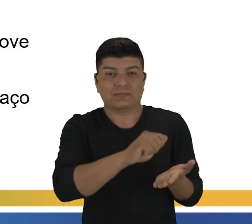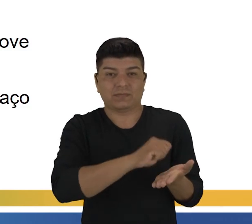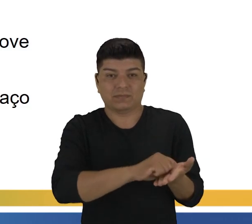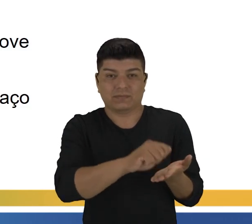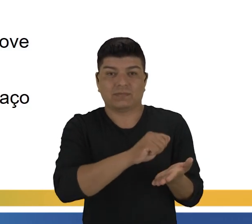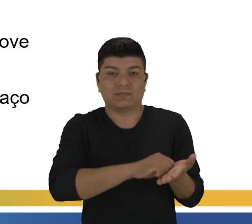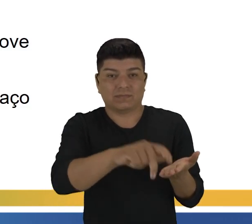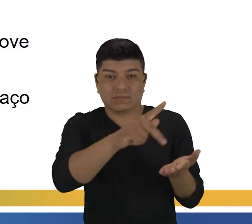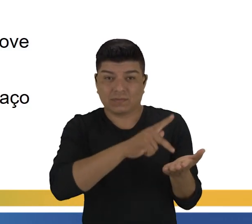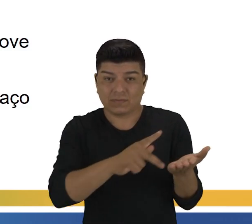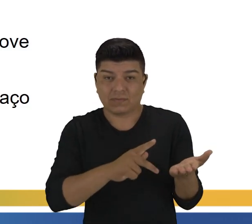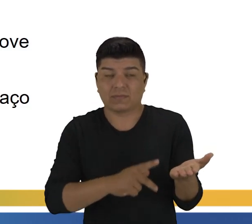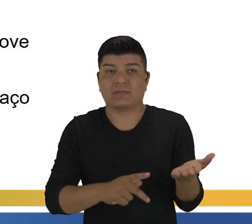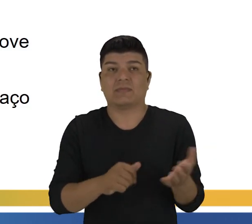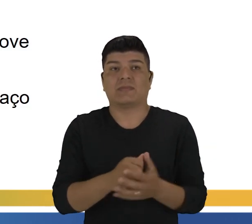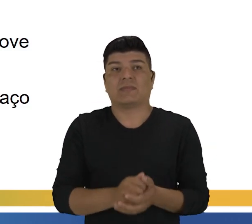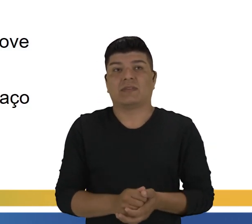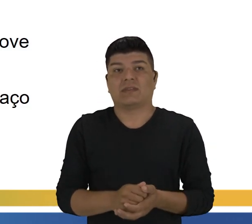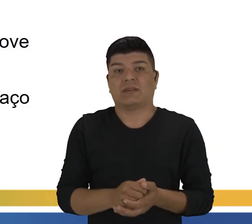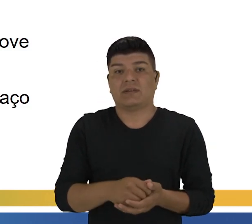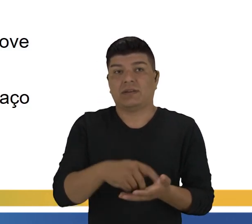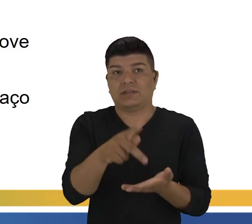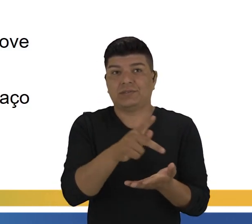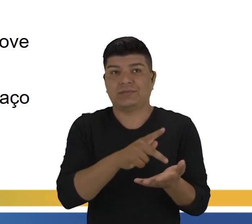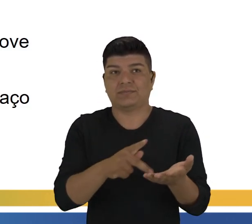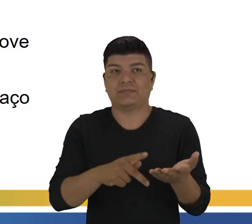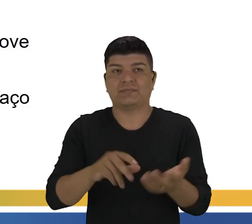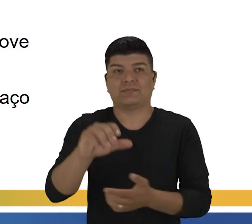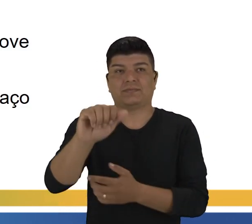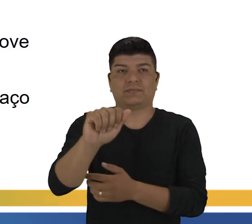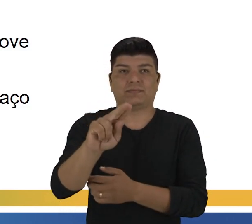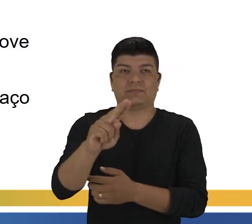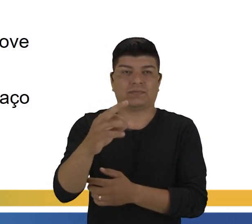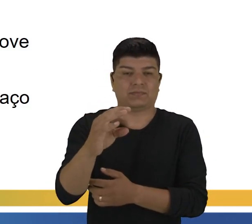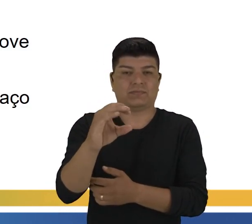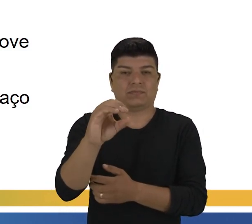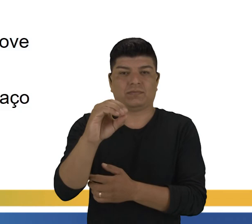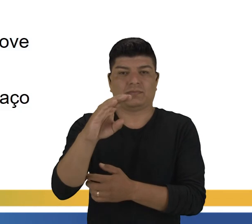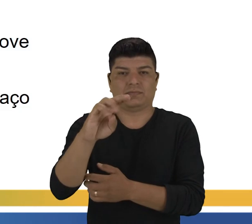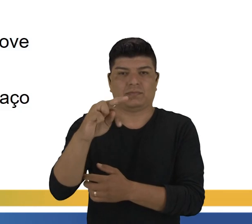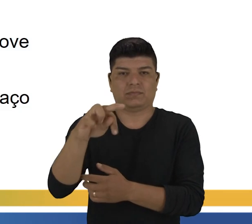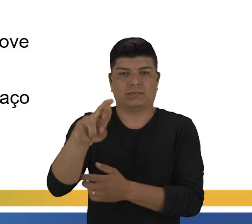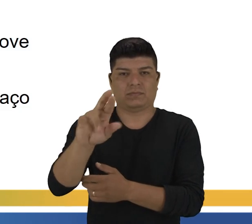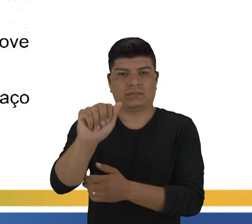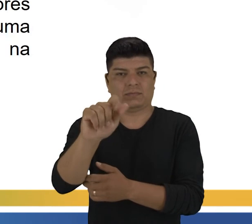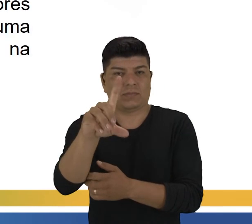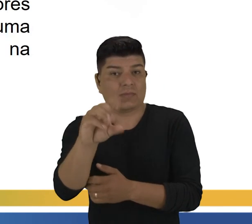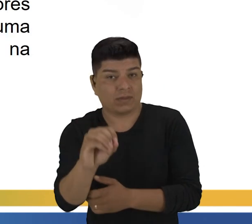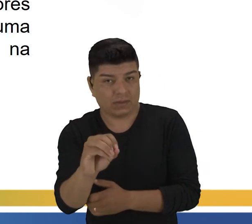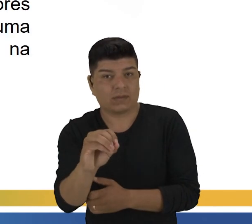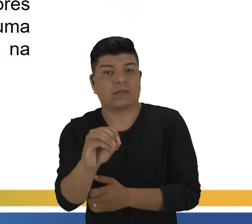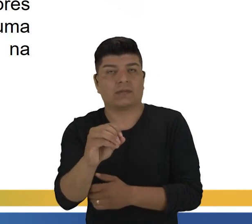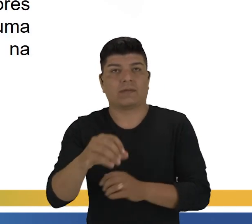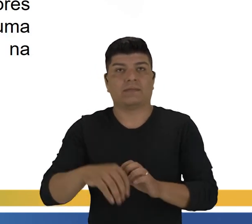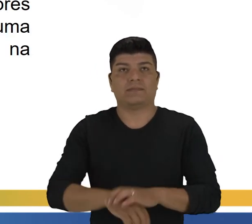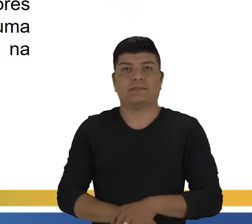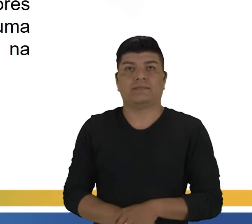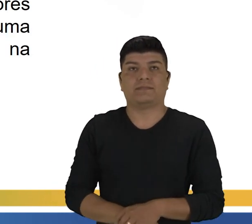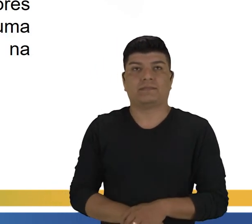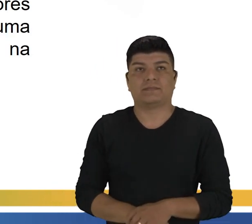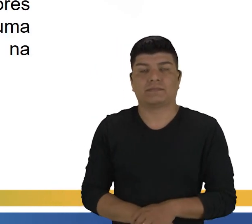dessa poesia. E os poemas autocentrados, que na verdade também podem ser percebidos como